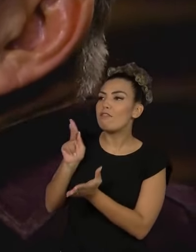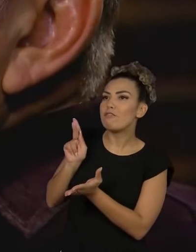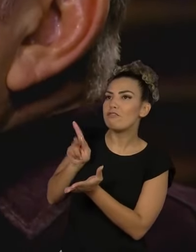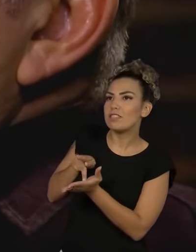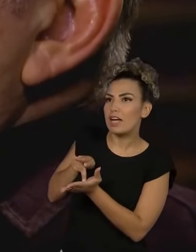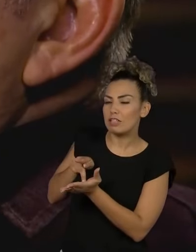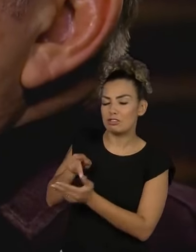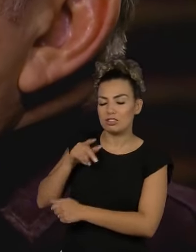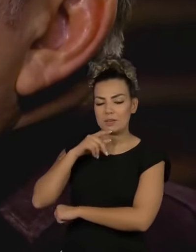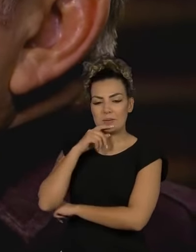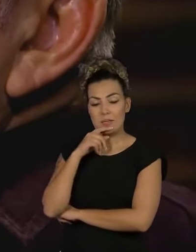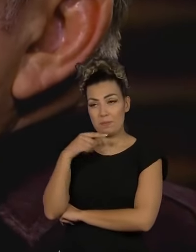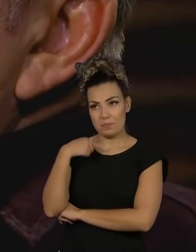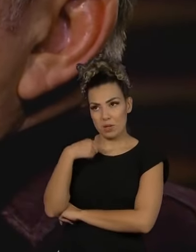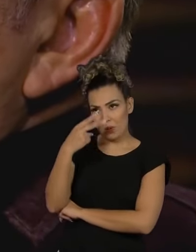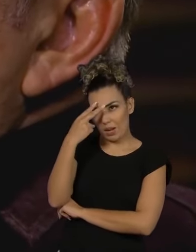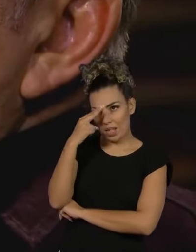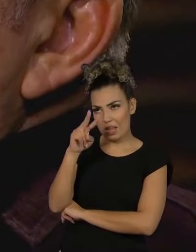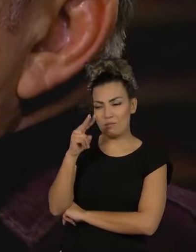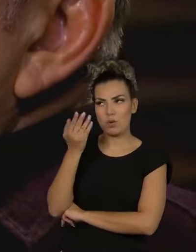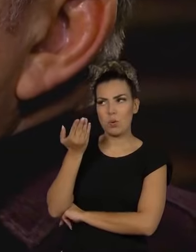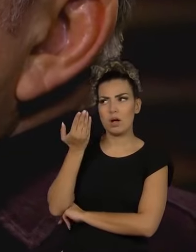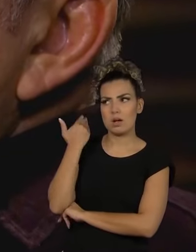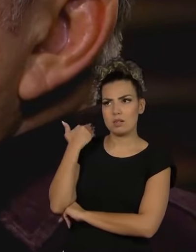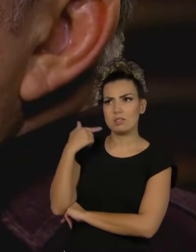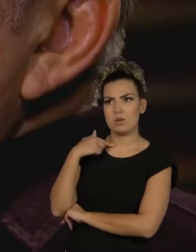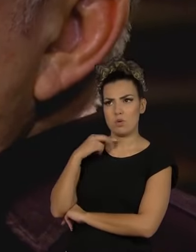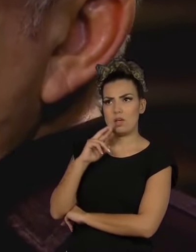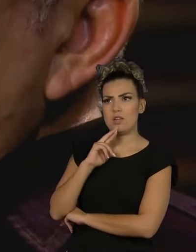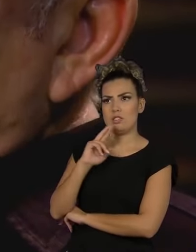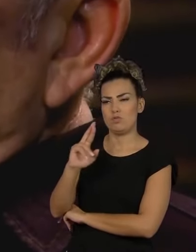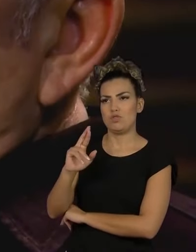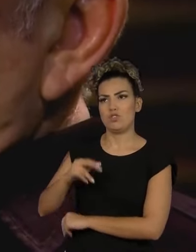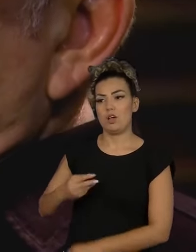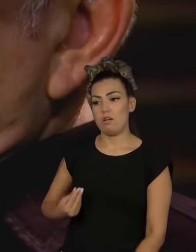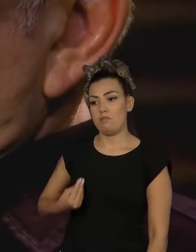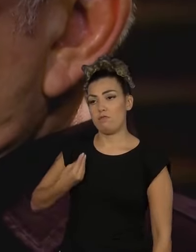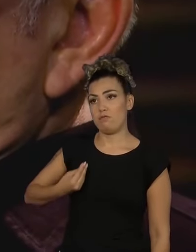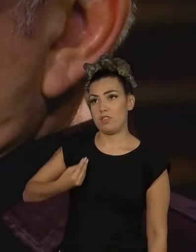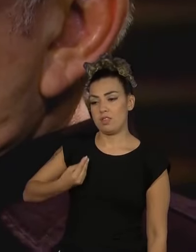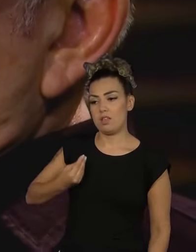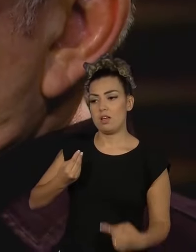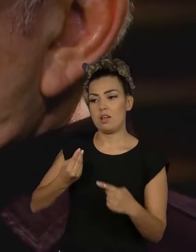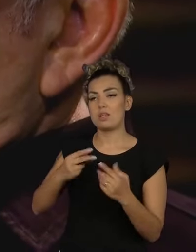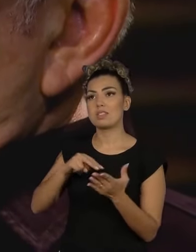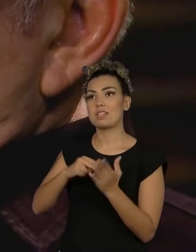Eu lembro que eu respondi da outra vez para você, eu respondi que a vida é dádiva.